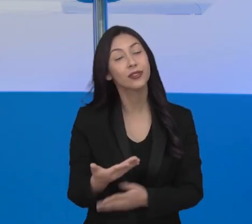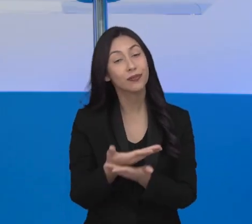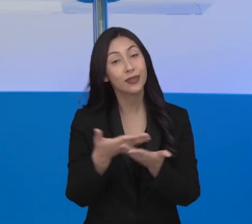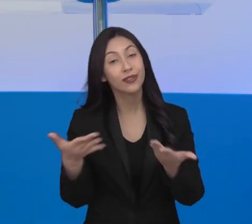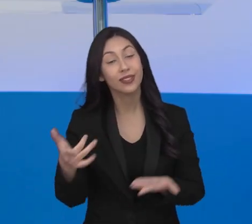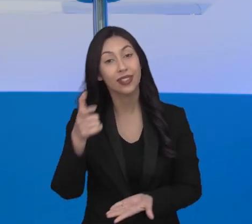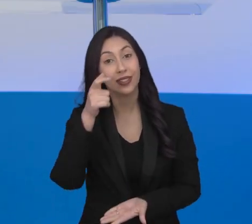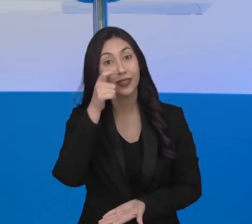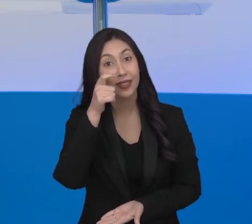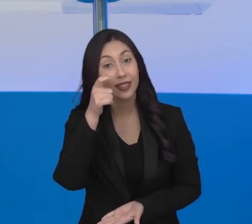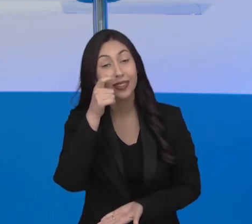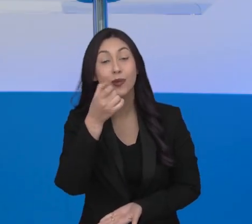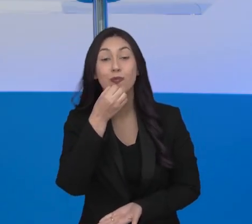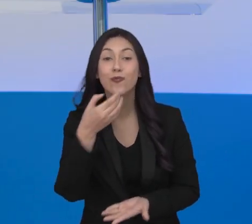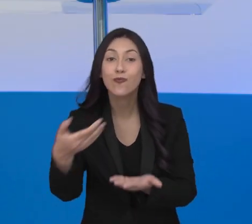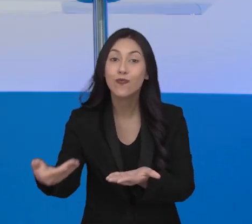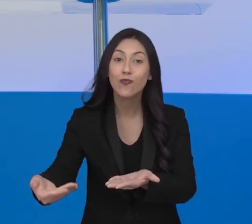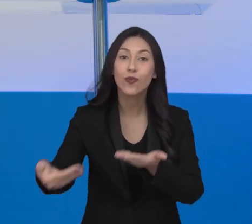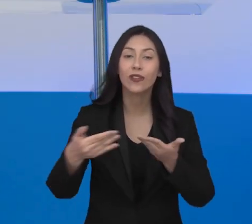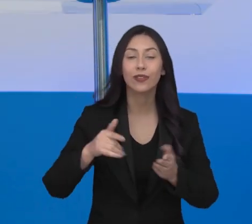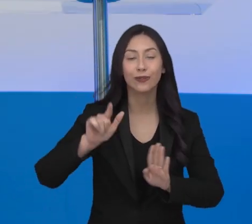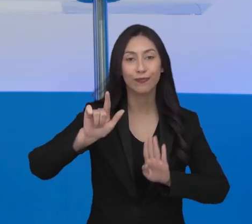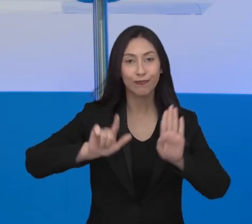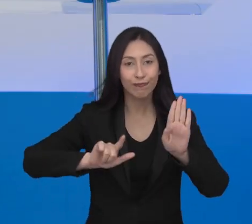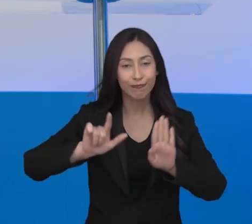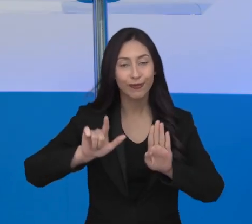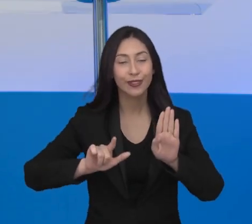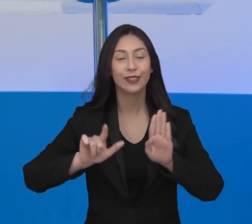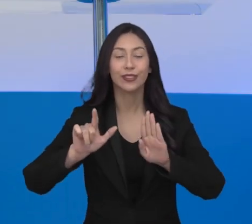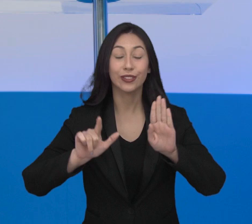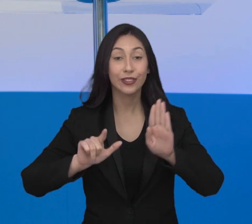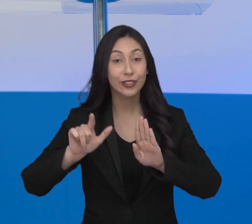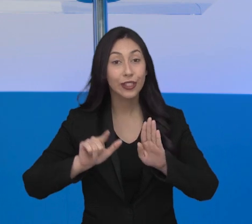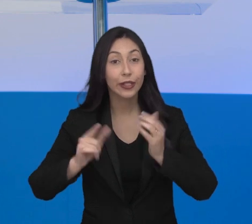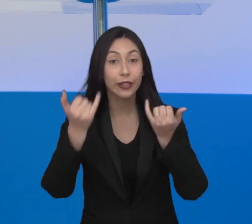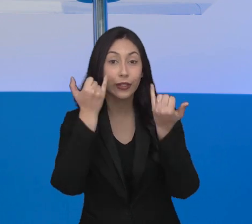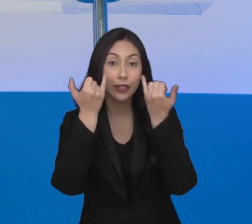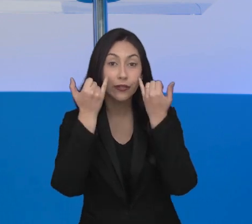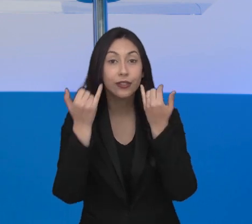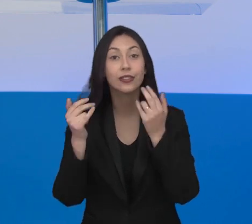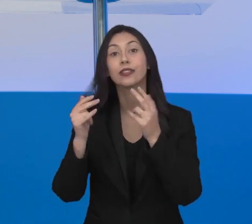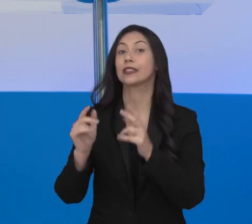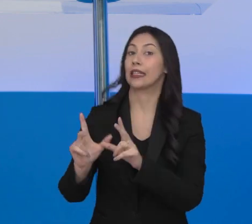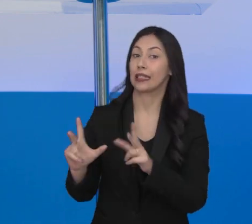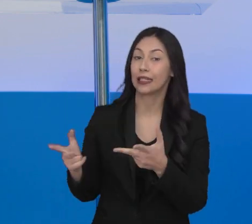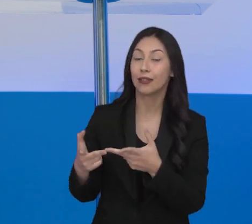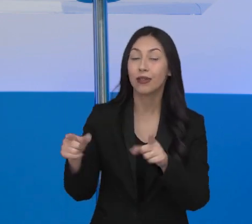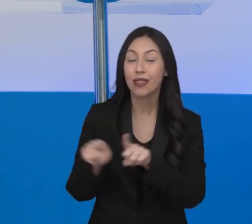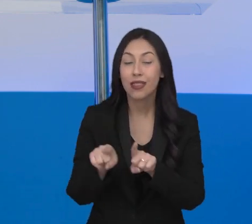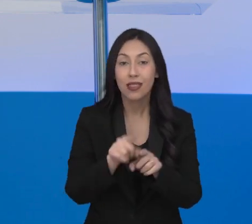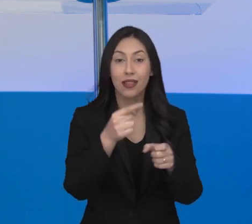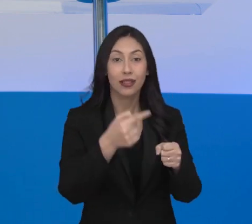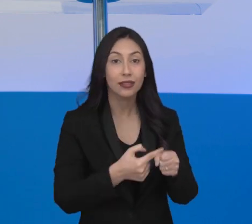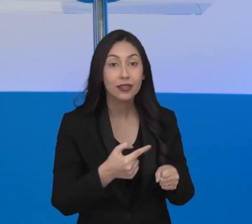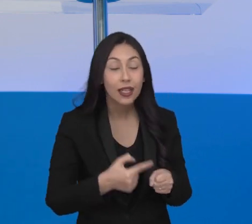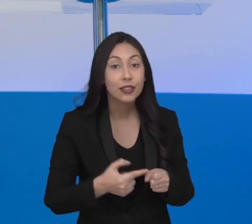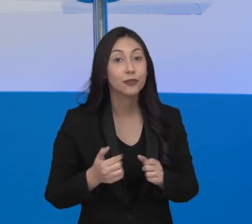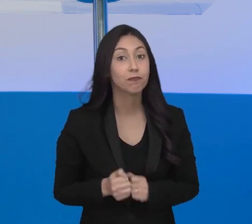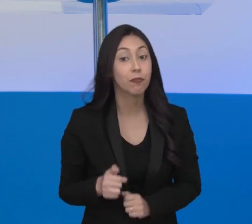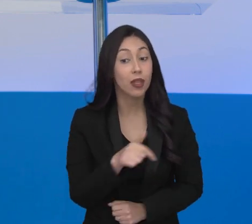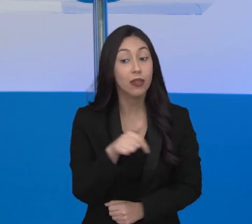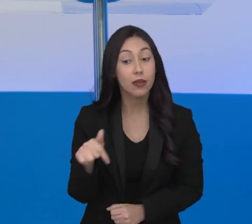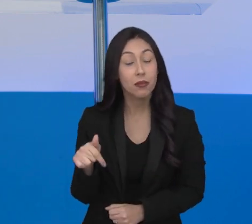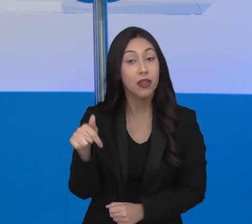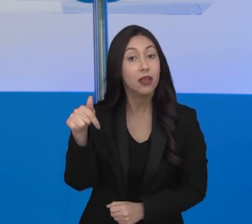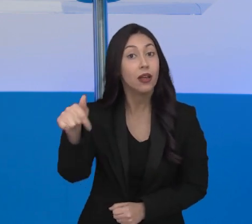Boa tarde para você que nos assiste. Seja bem-vindo ao Boletim Legislativo com as notícias da Câmara e da nossa cidade. E a